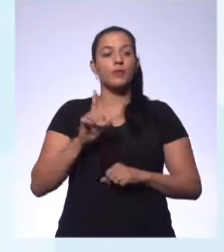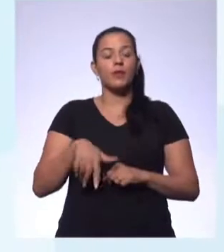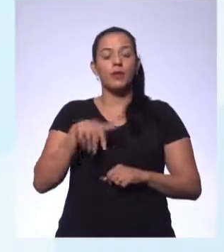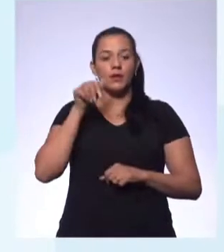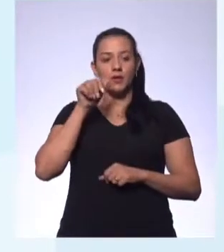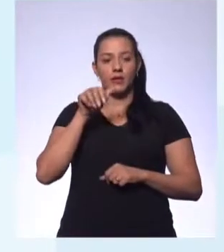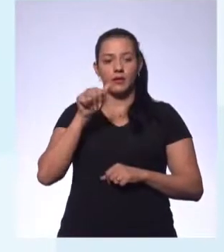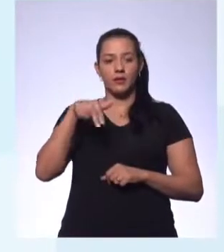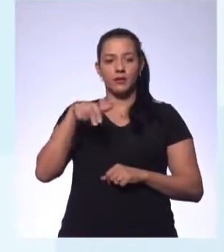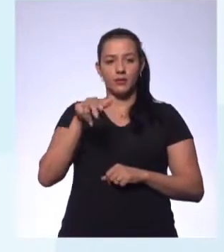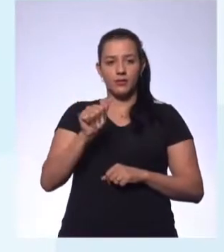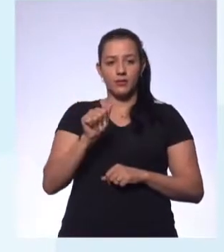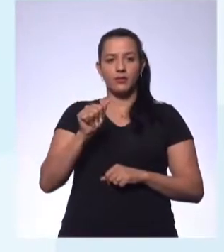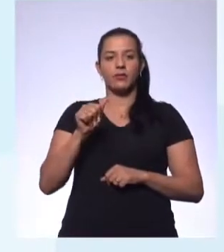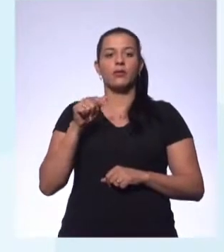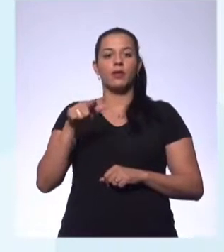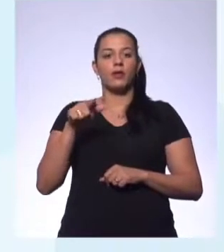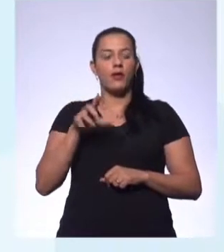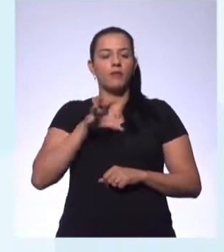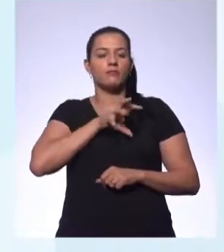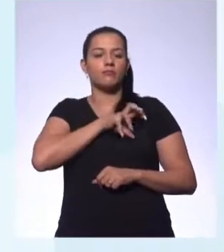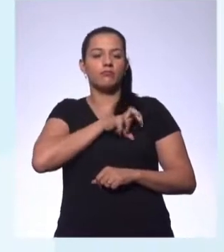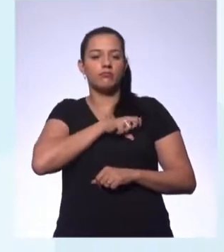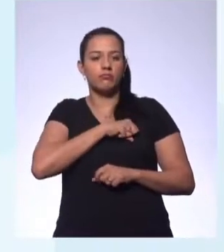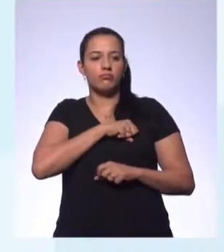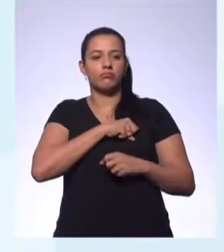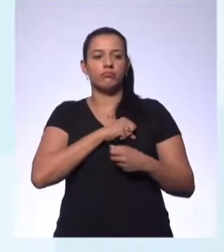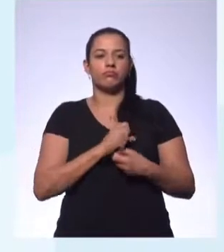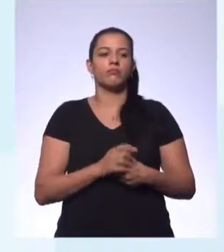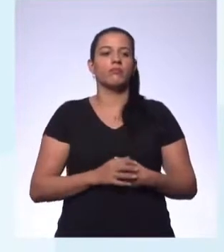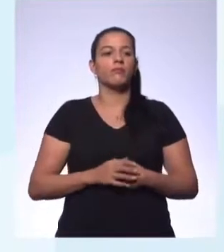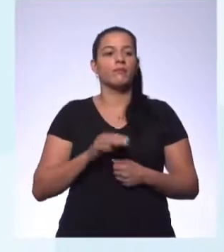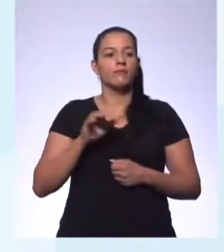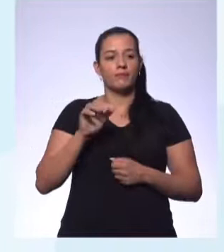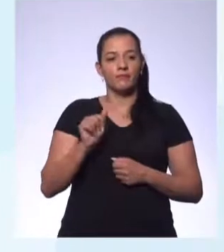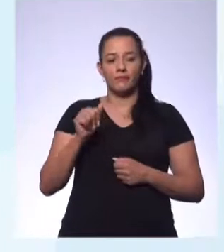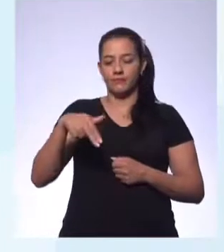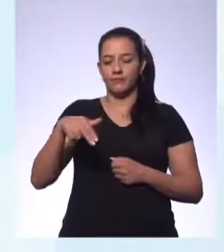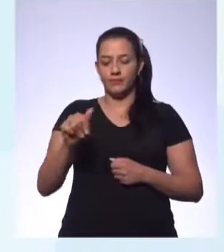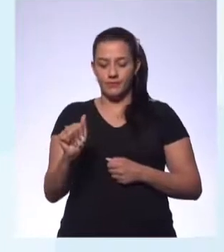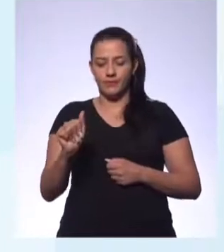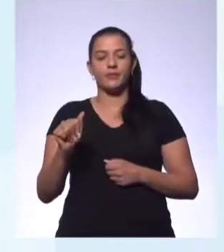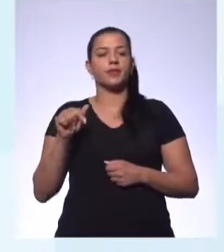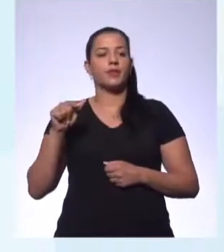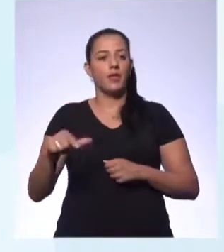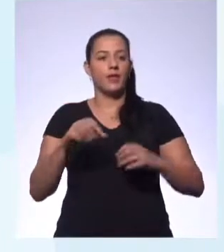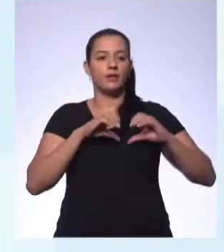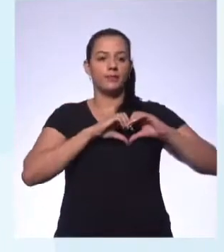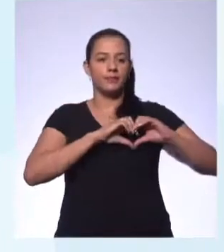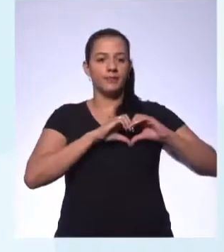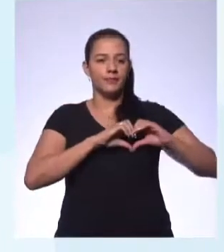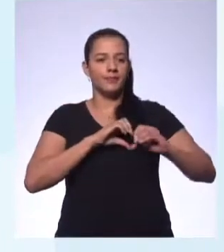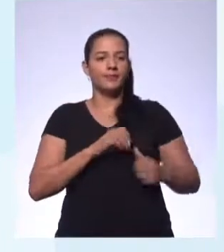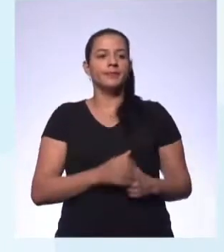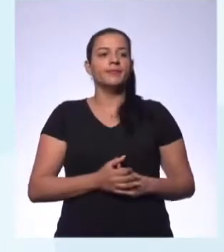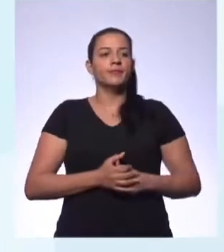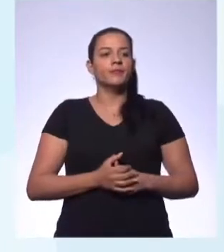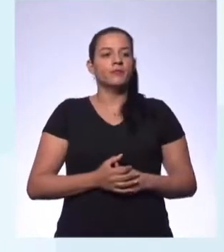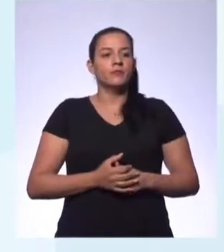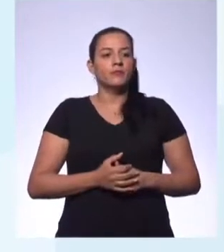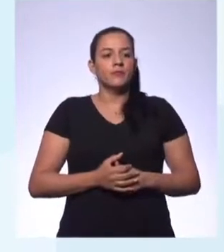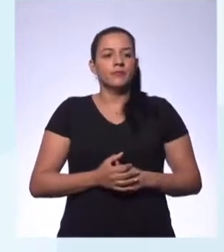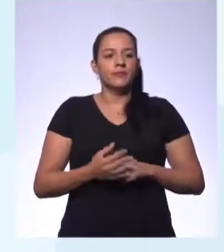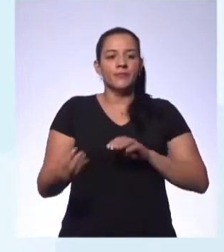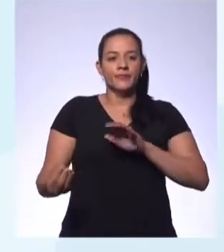só, vamos tentar reproduzir esse trechinho para vocês verem como é que fica. Ana, aí está lá, apaixonada. Ou seja, vocês vão ter que, né, colocar